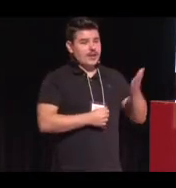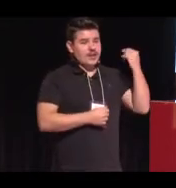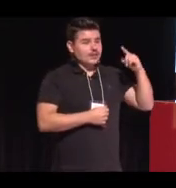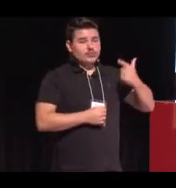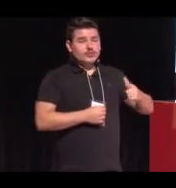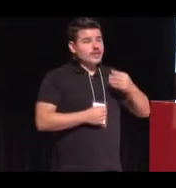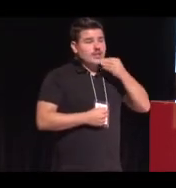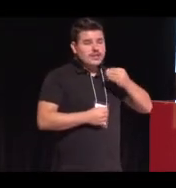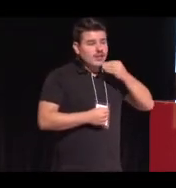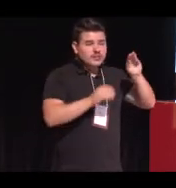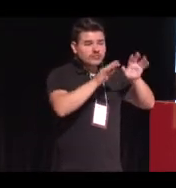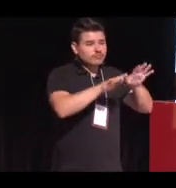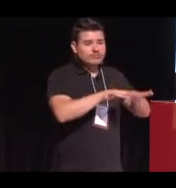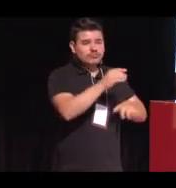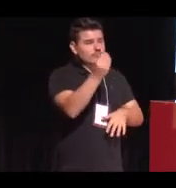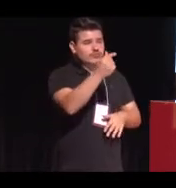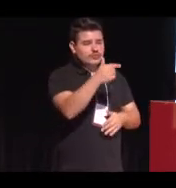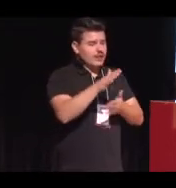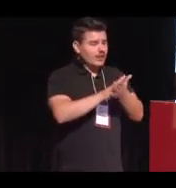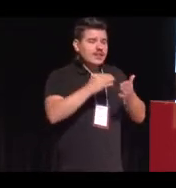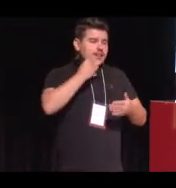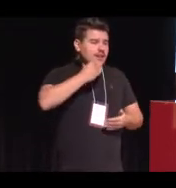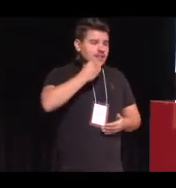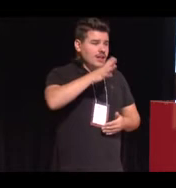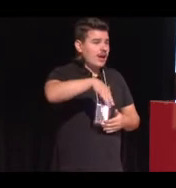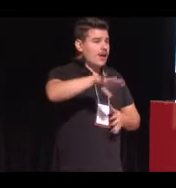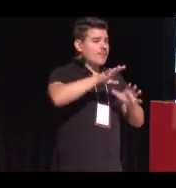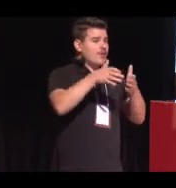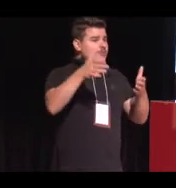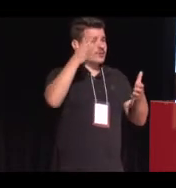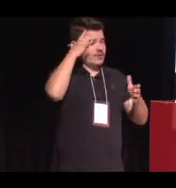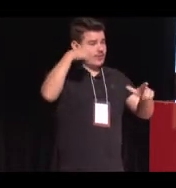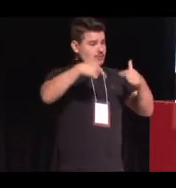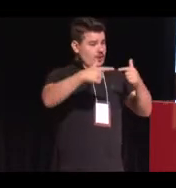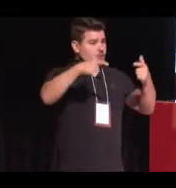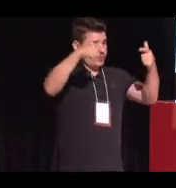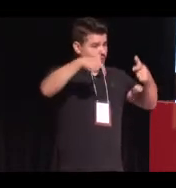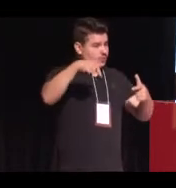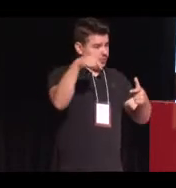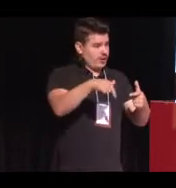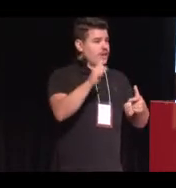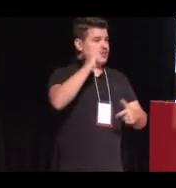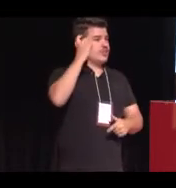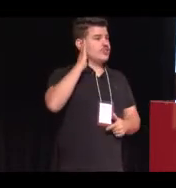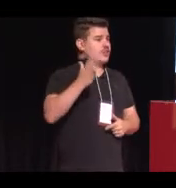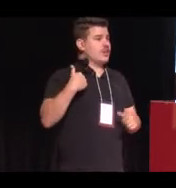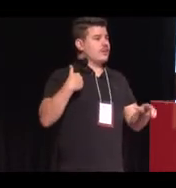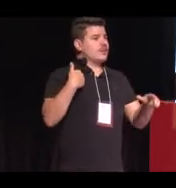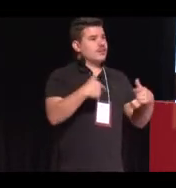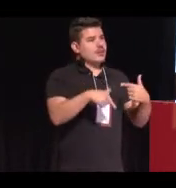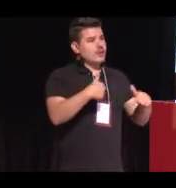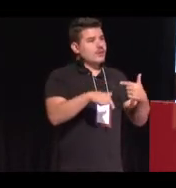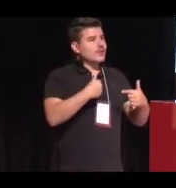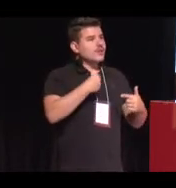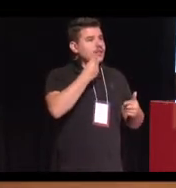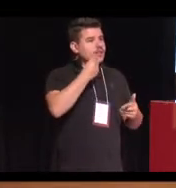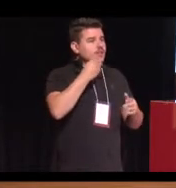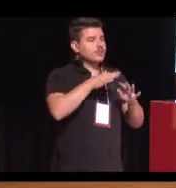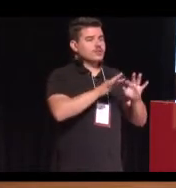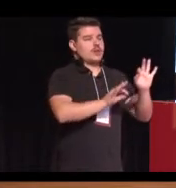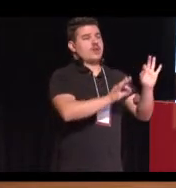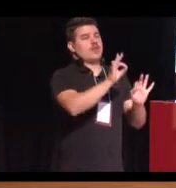testes. E quase ninguém dentro da companhia tinha trabalhado na construção daquele